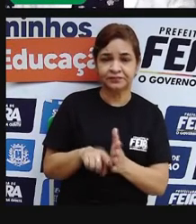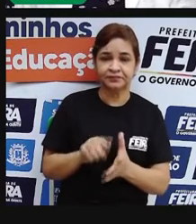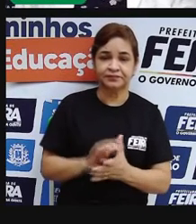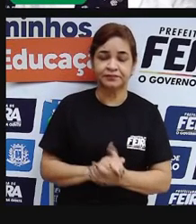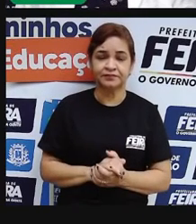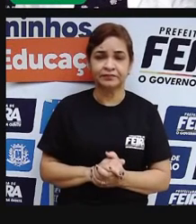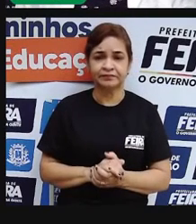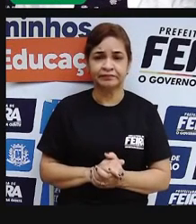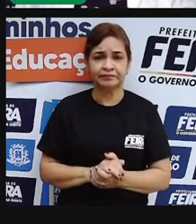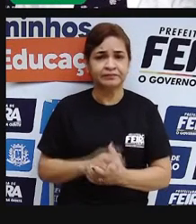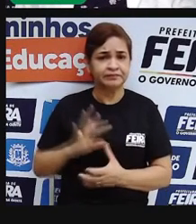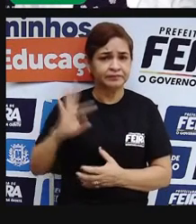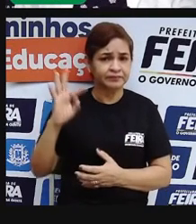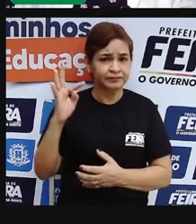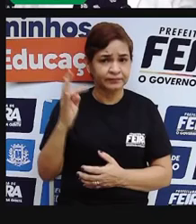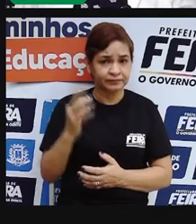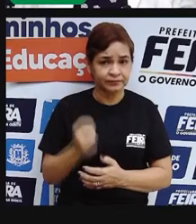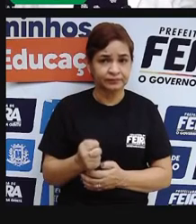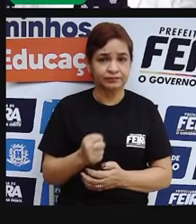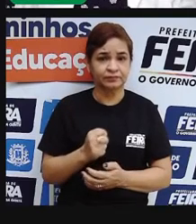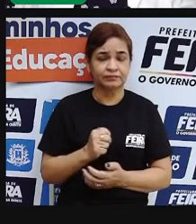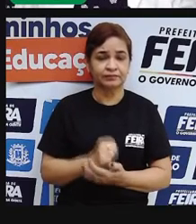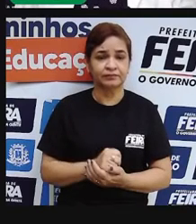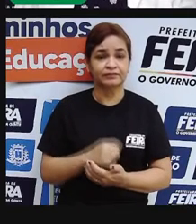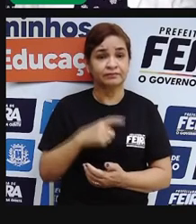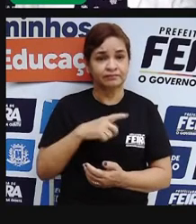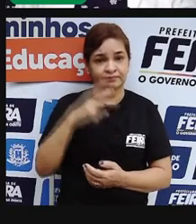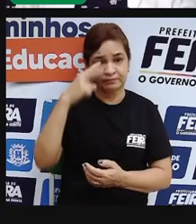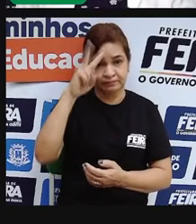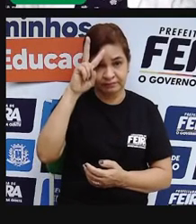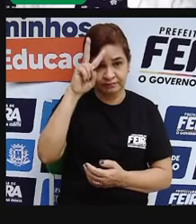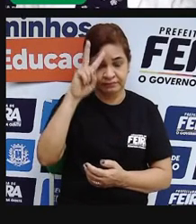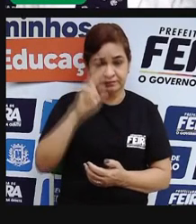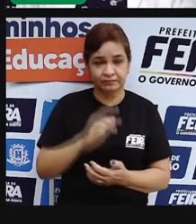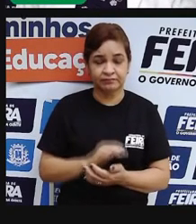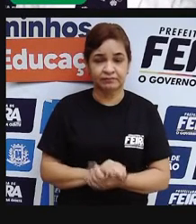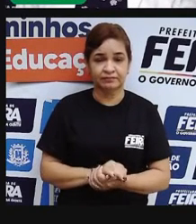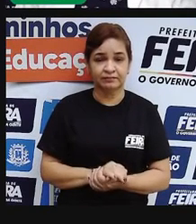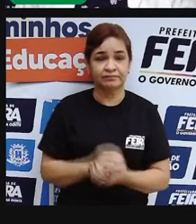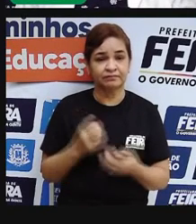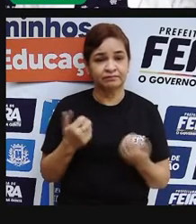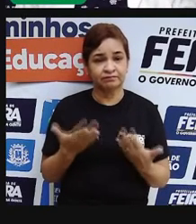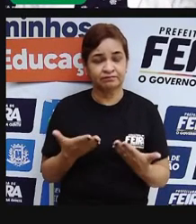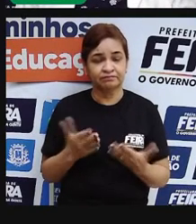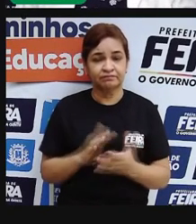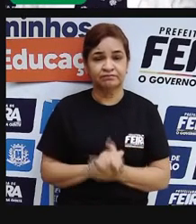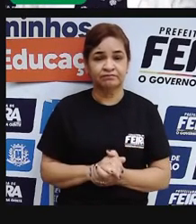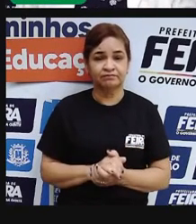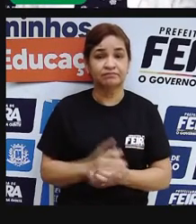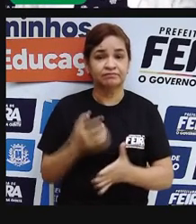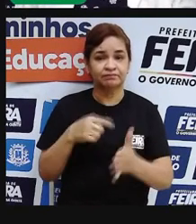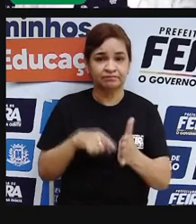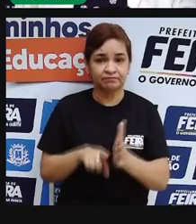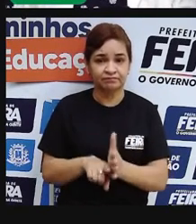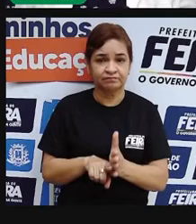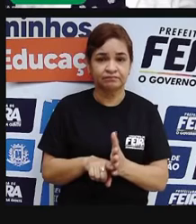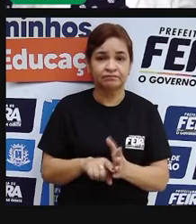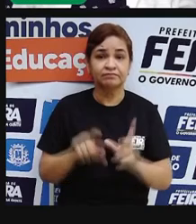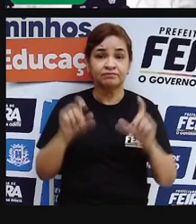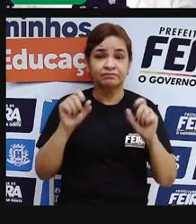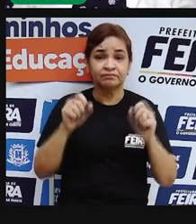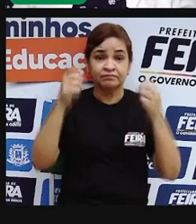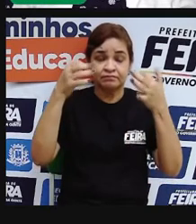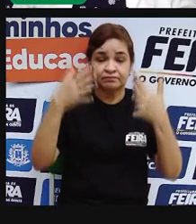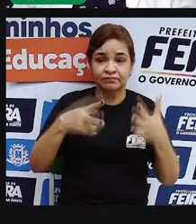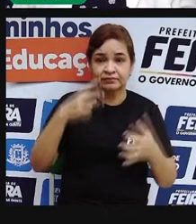sabia que todos nós hoje tem história Pois é e aí a pergunta né o